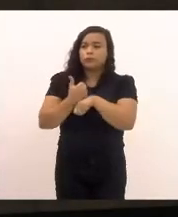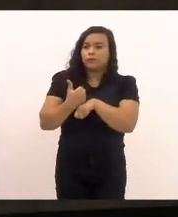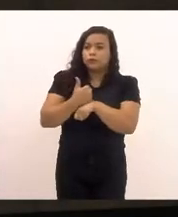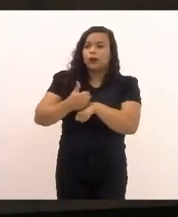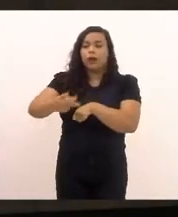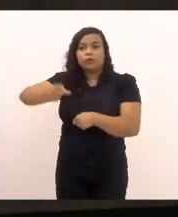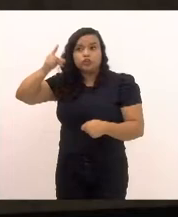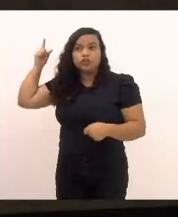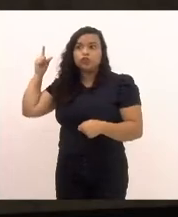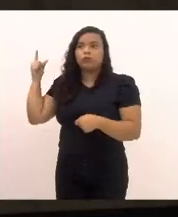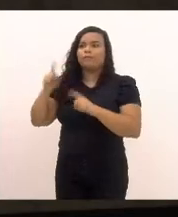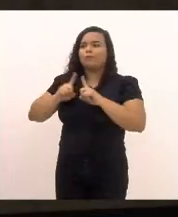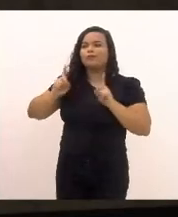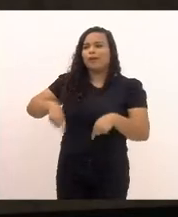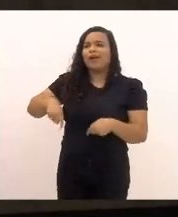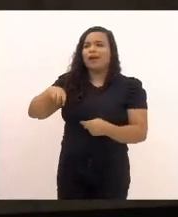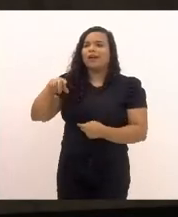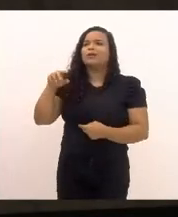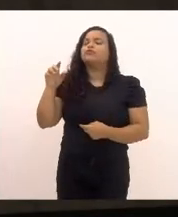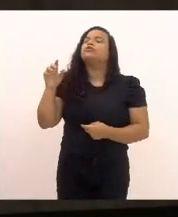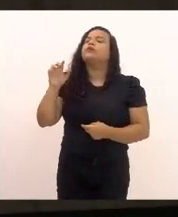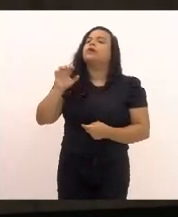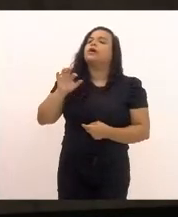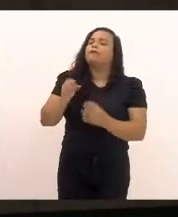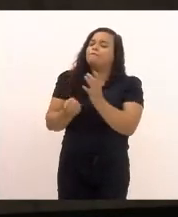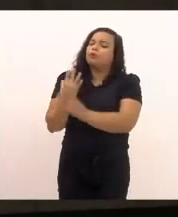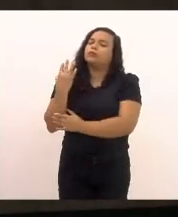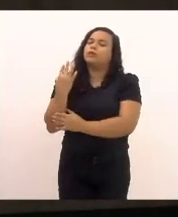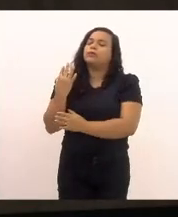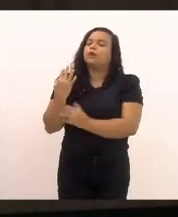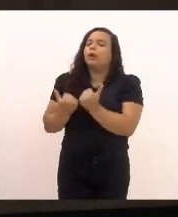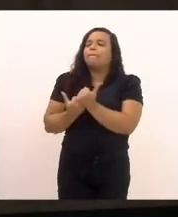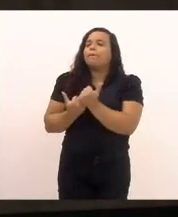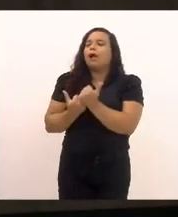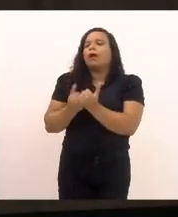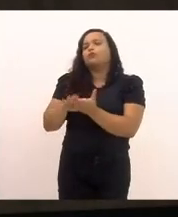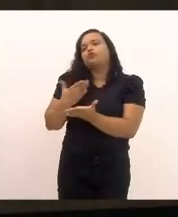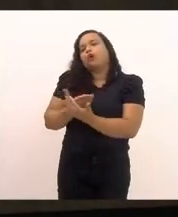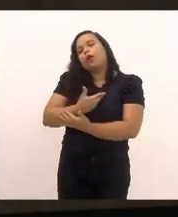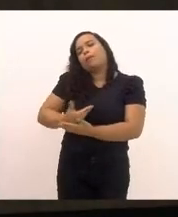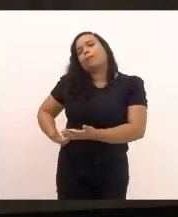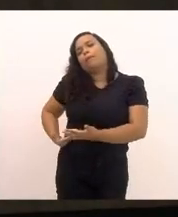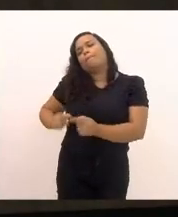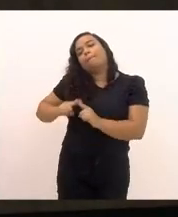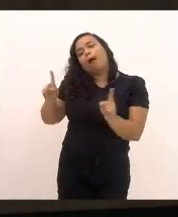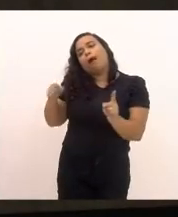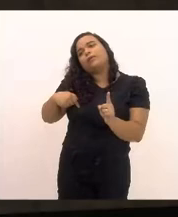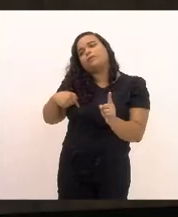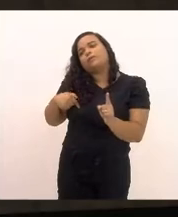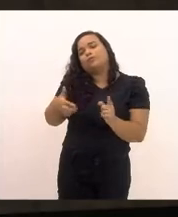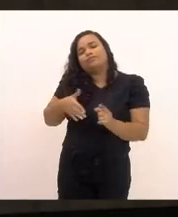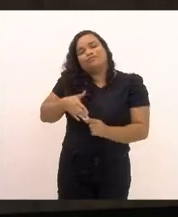funcionários da Fundação de Amparo à Escola Pública, mas sou contrário a essas outras mudanças que a indicação legislativa sugere ao